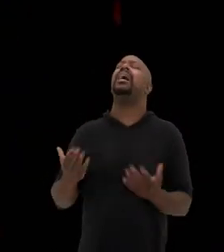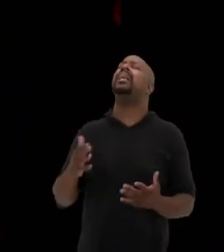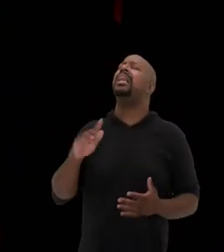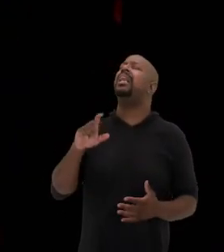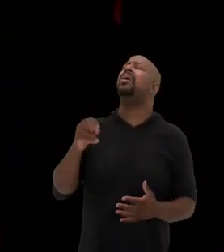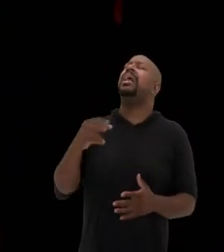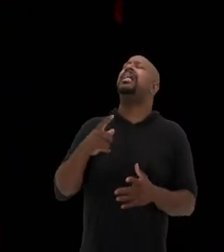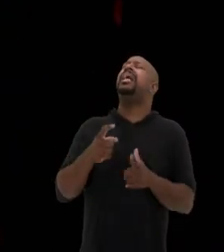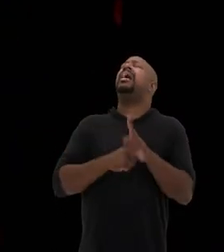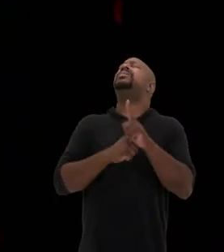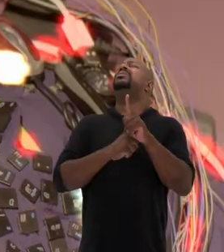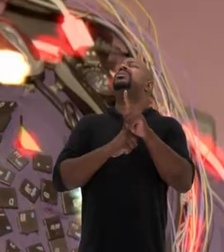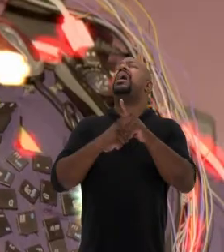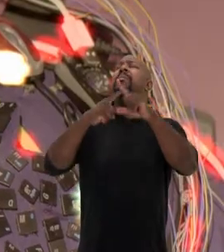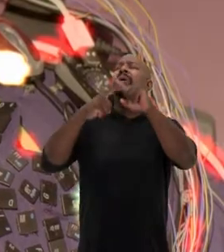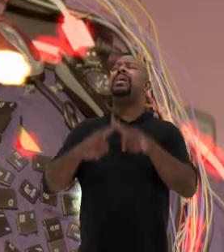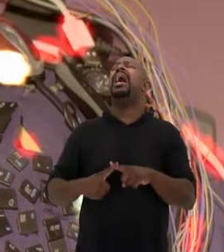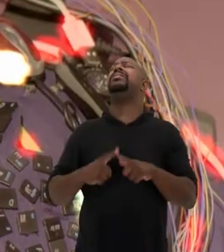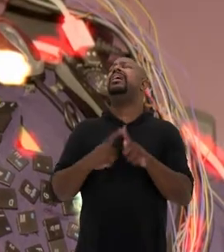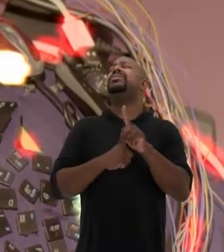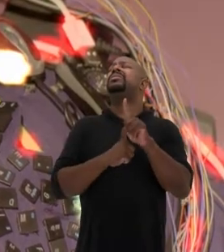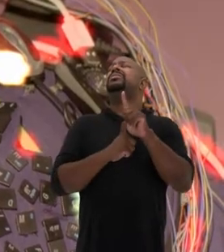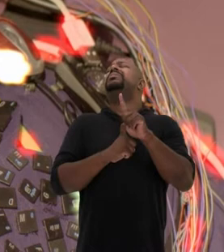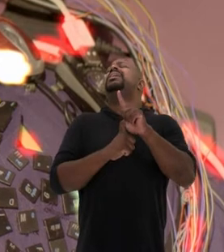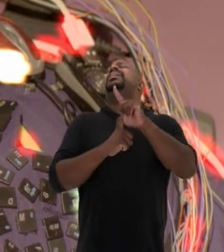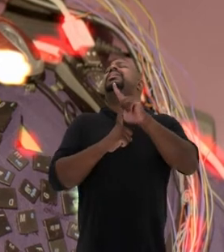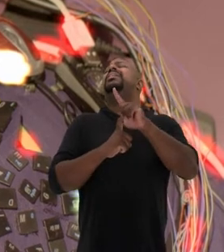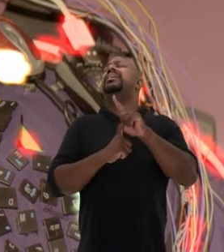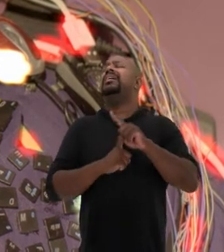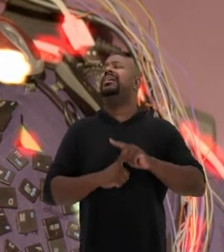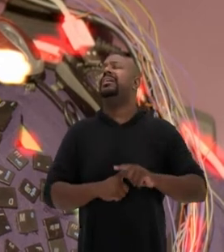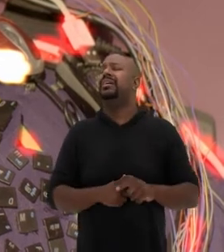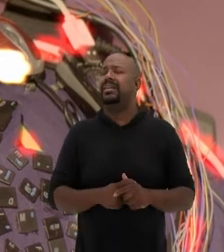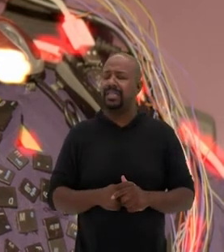campeonato está suspenso. Chora ainda no chão.